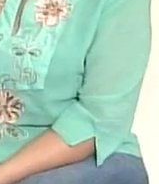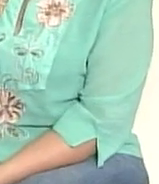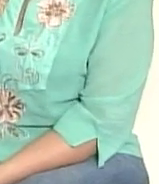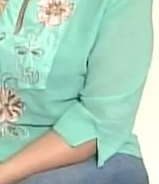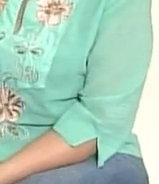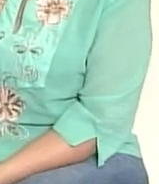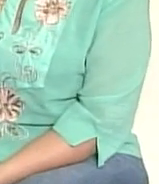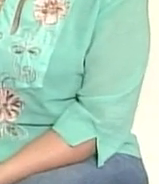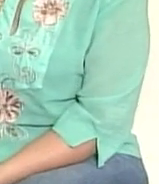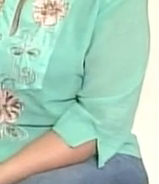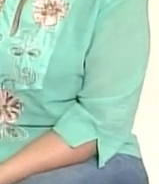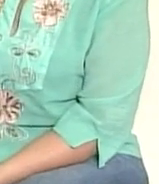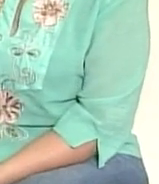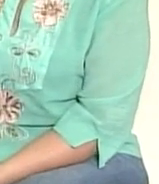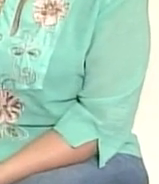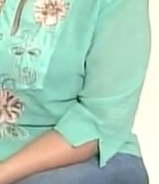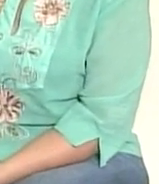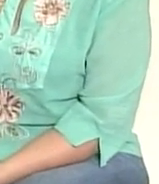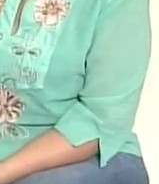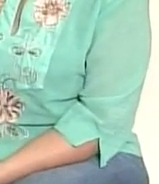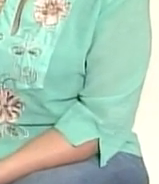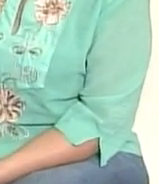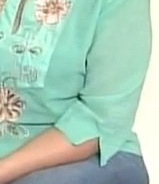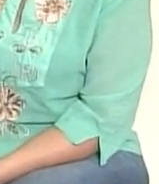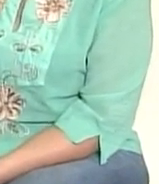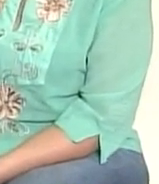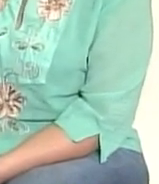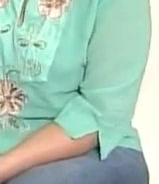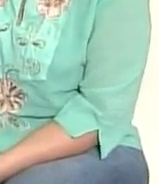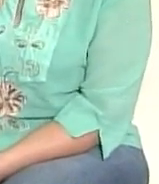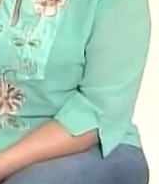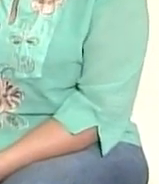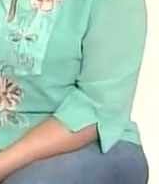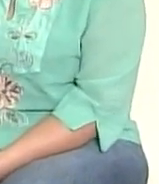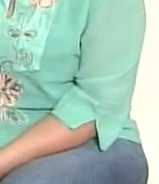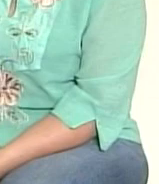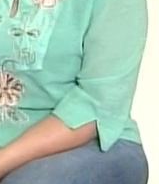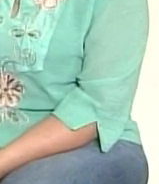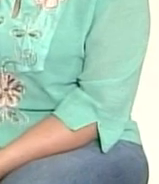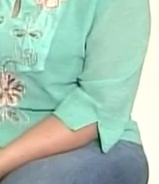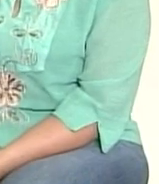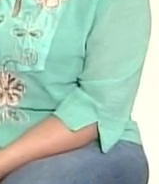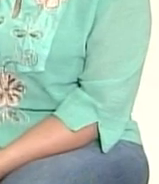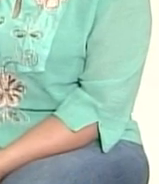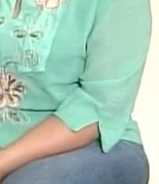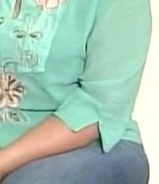Eu queria entender direito o que estava naquele papel. Isso era uma dificuldade grande na época. Eu assinei assim mesmo.